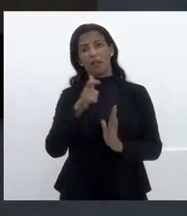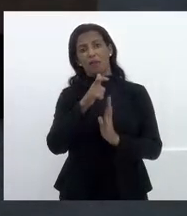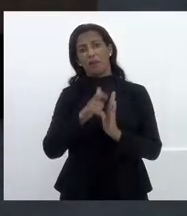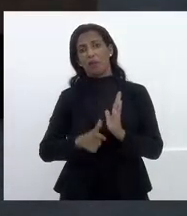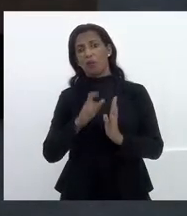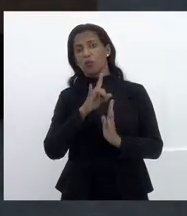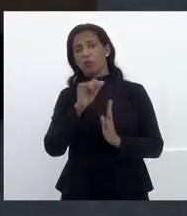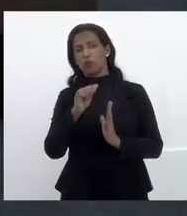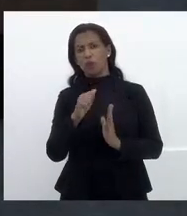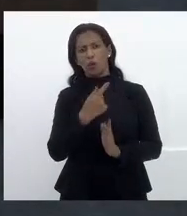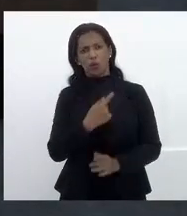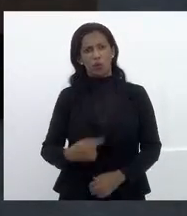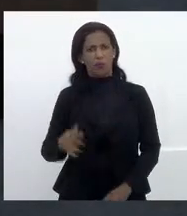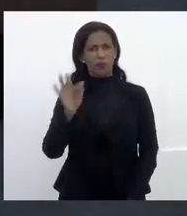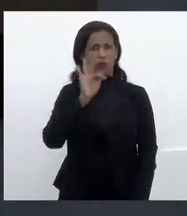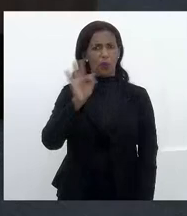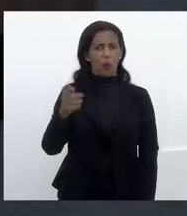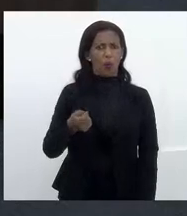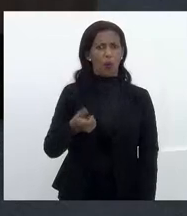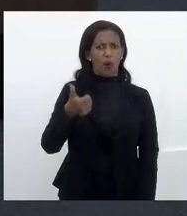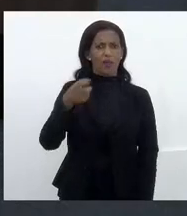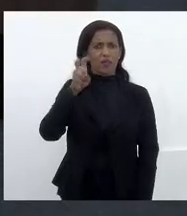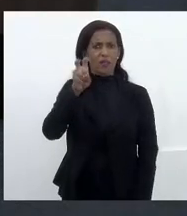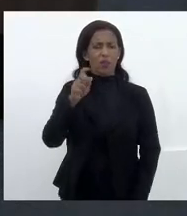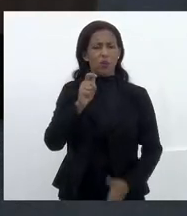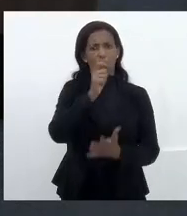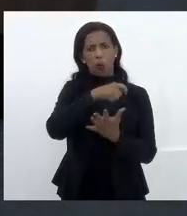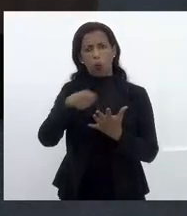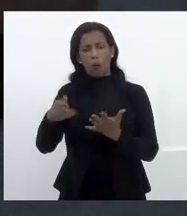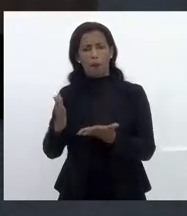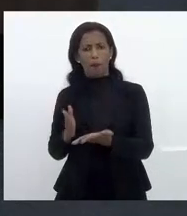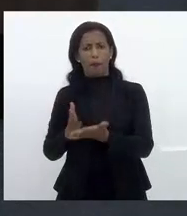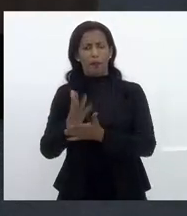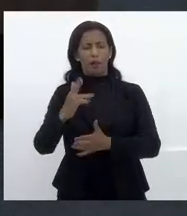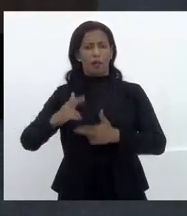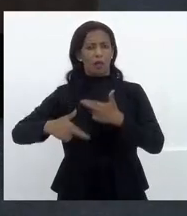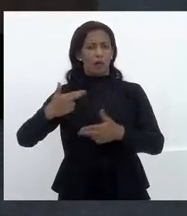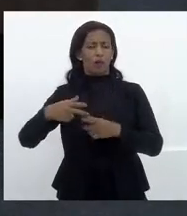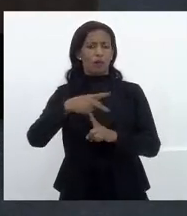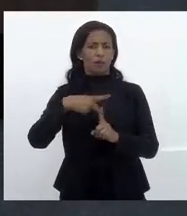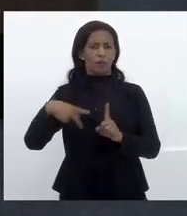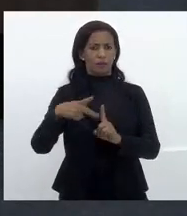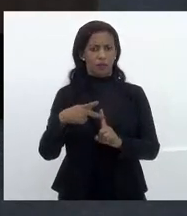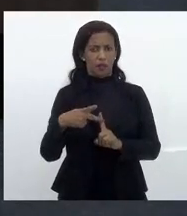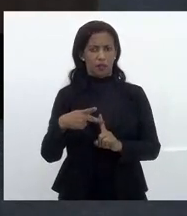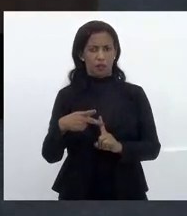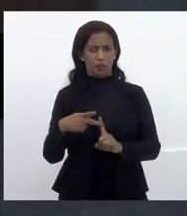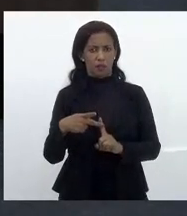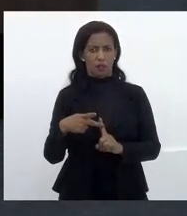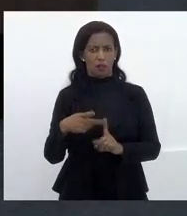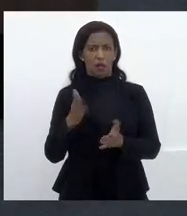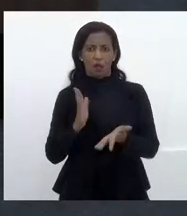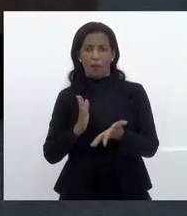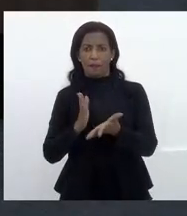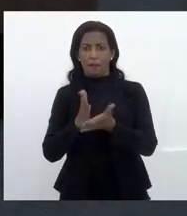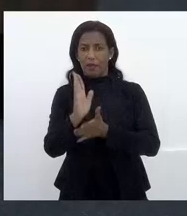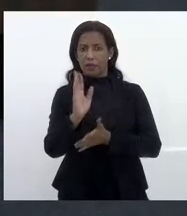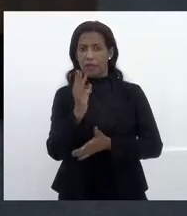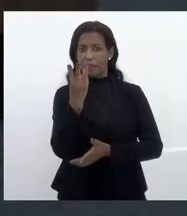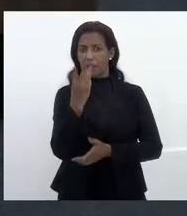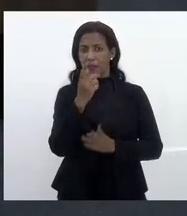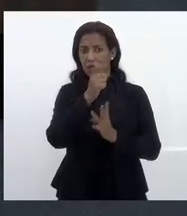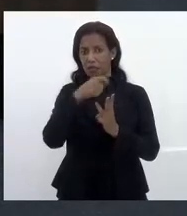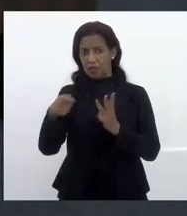governo federal Demorou quase cinco meses para provar essa reforma da Previdência a gente aprovar em três semanas